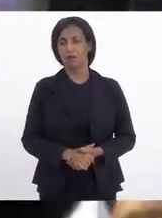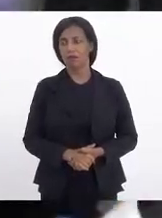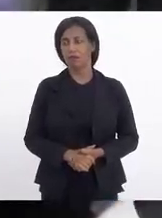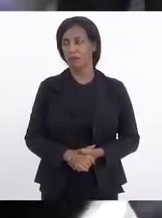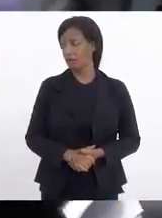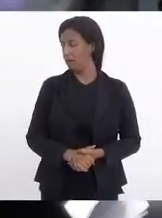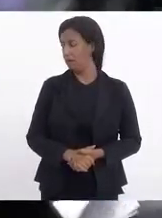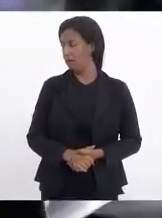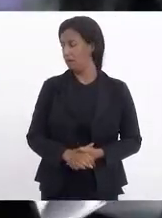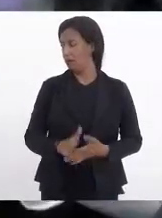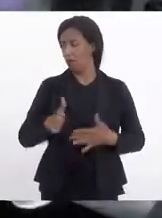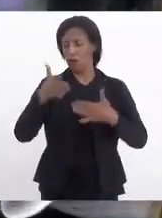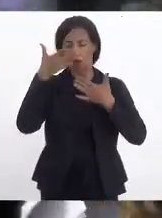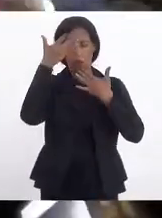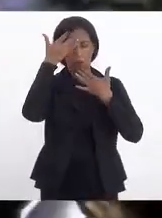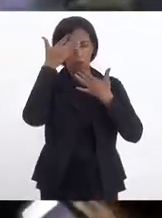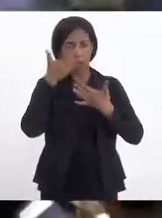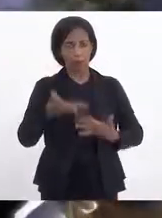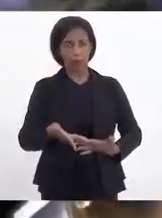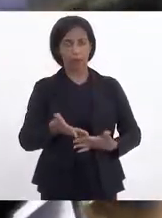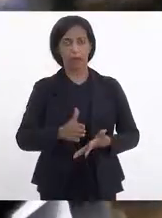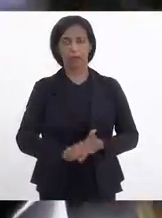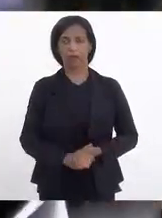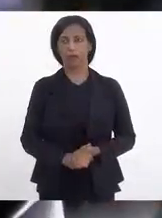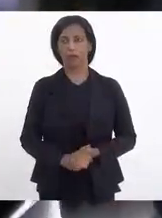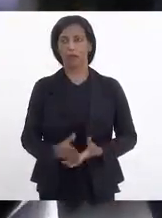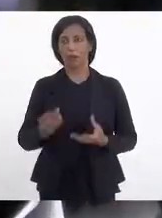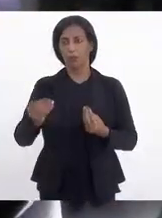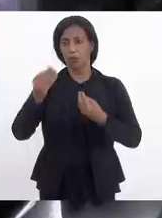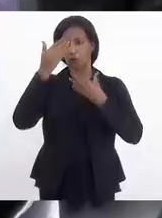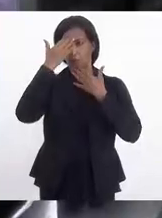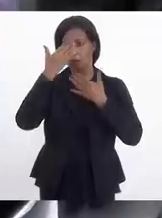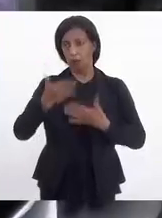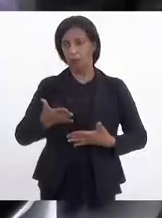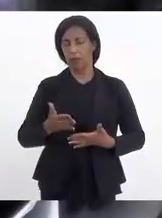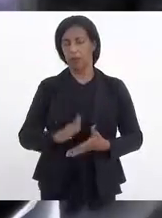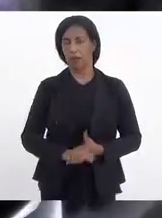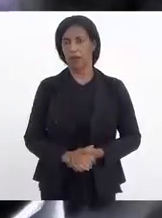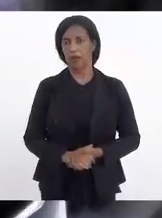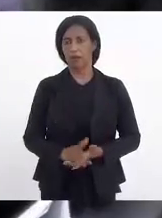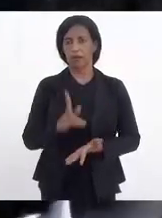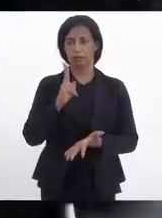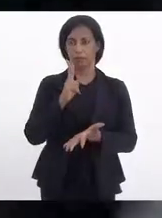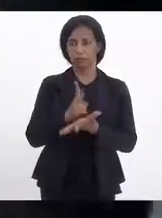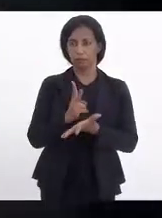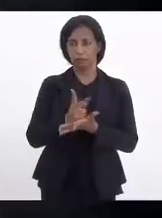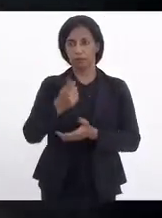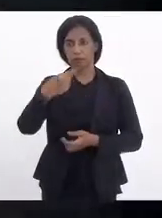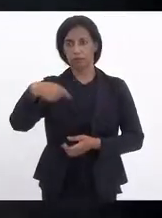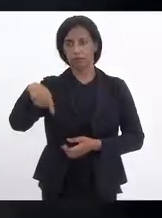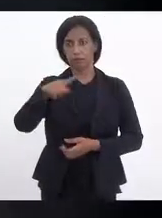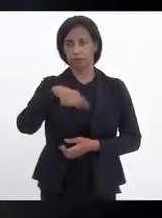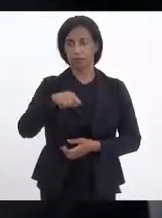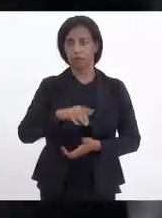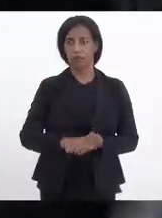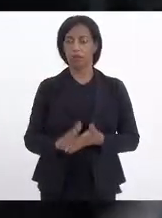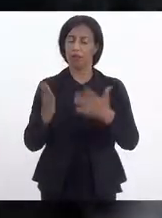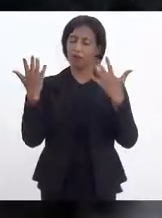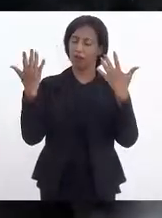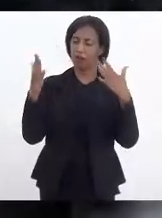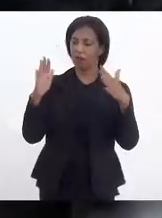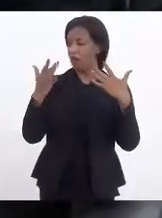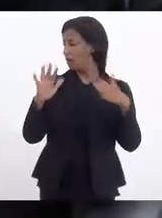e obrigado muito obrigado mesmo por vocês por meio desses